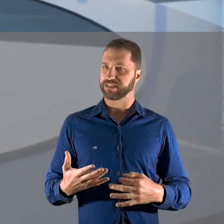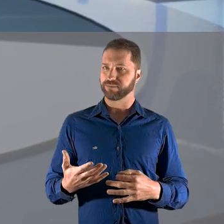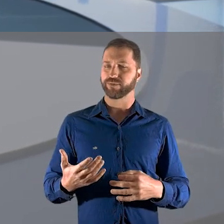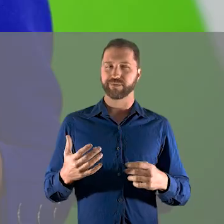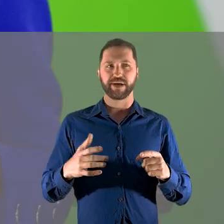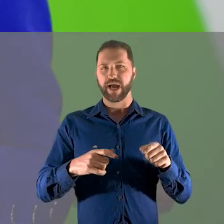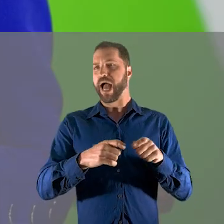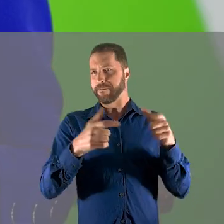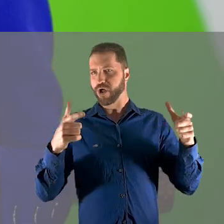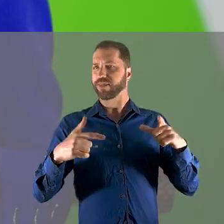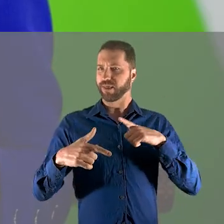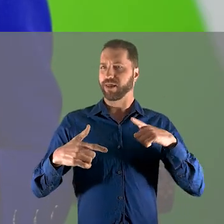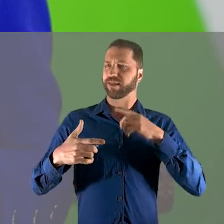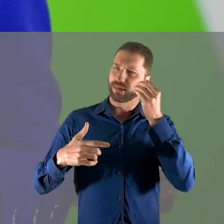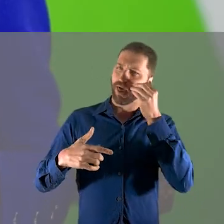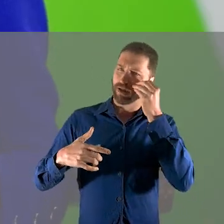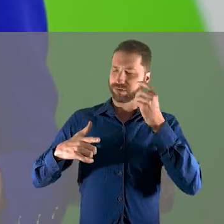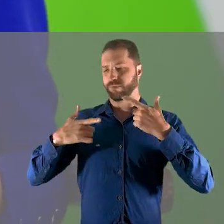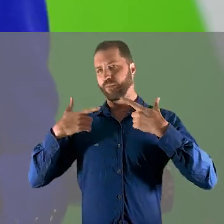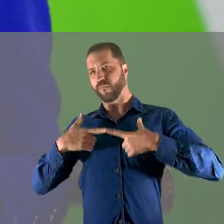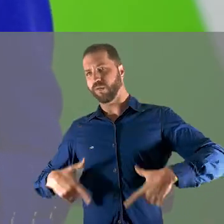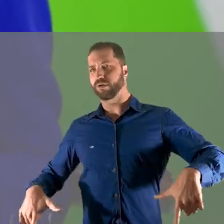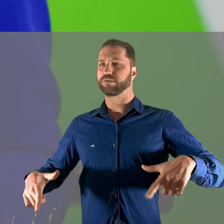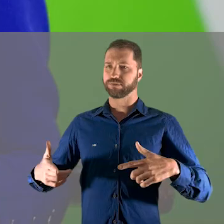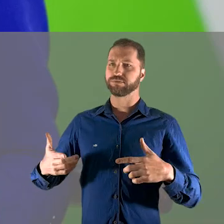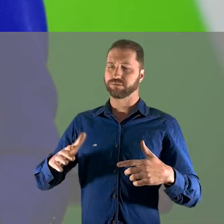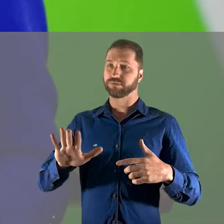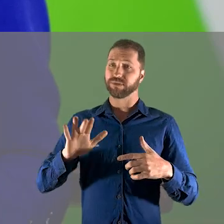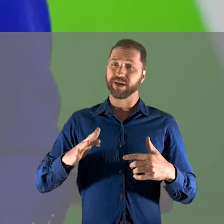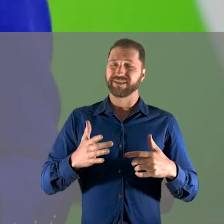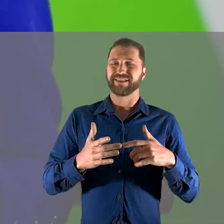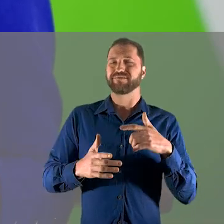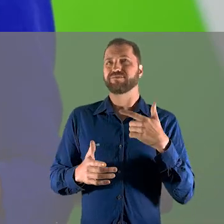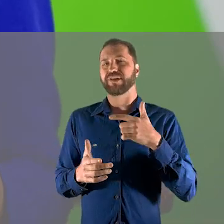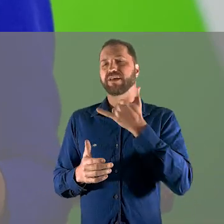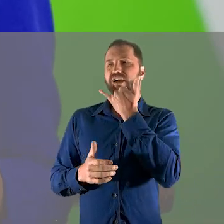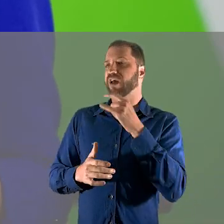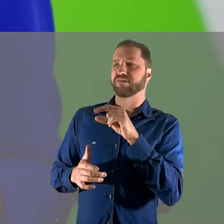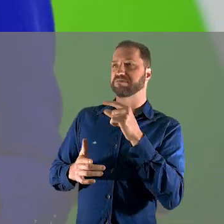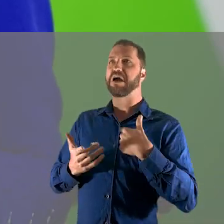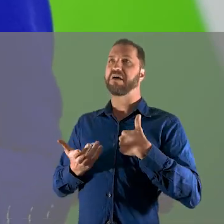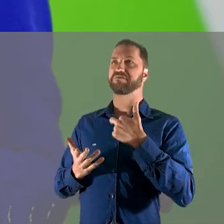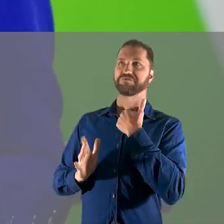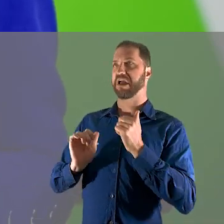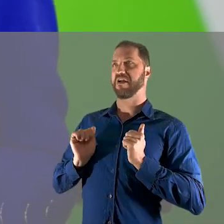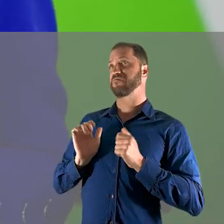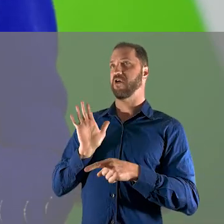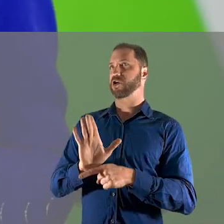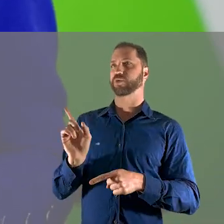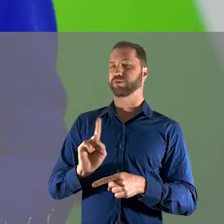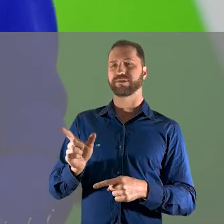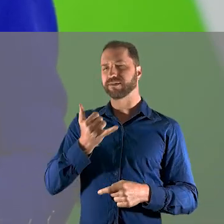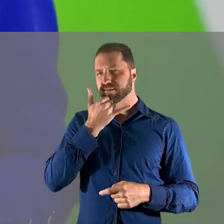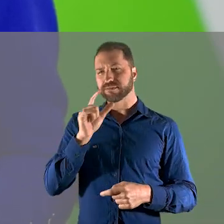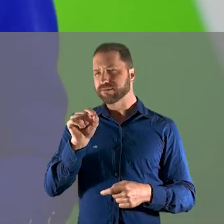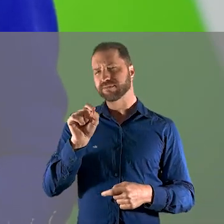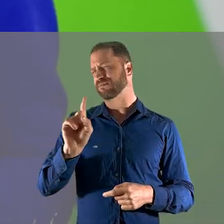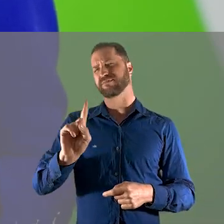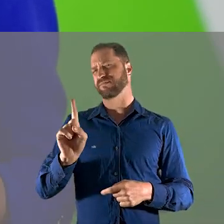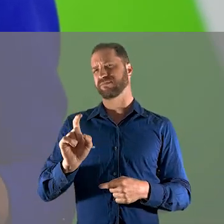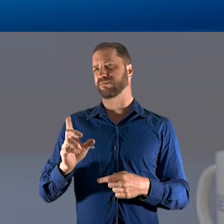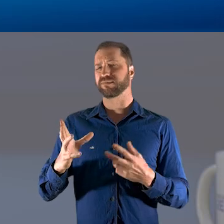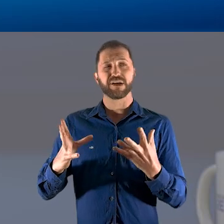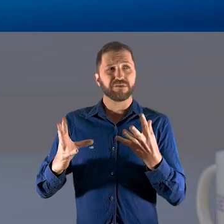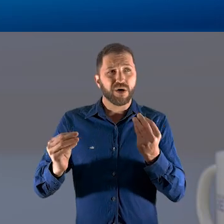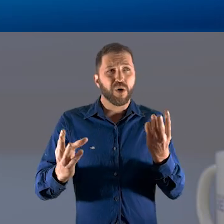faz todos aqueles testes né que que se deve fazer da idoneidade o fato é que não tem desculpas para